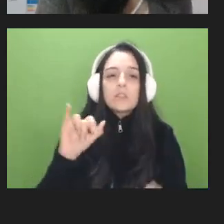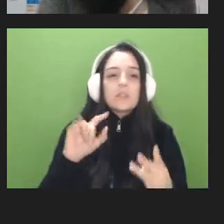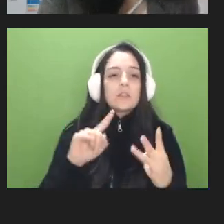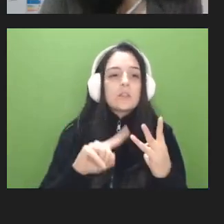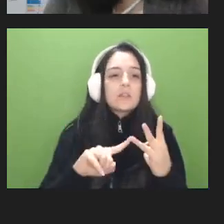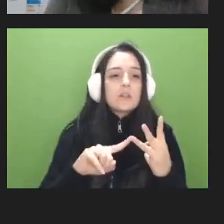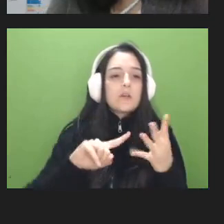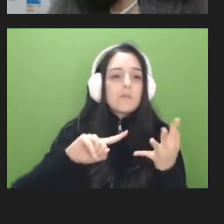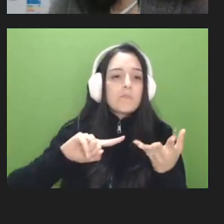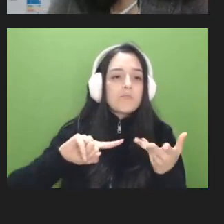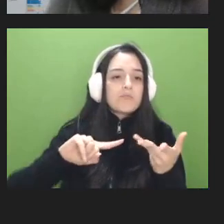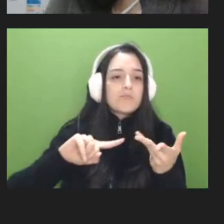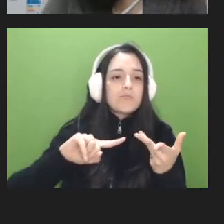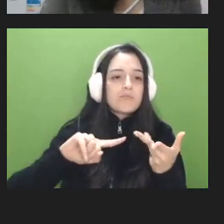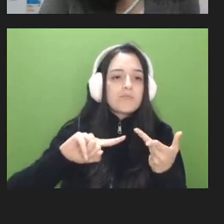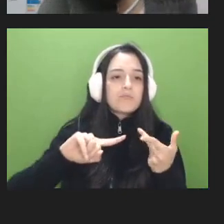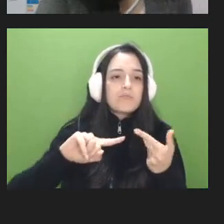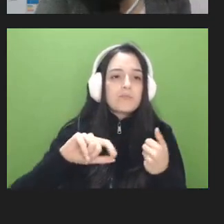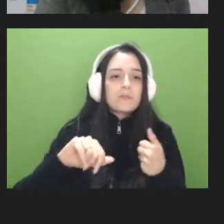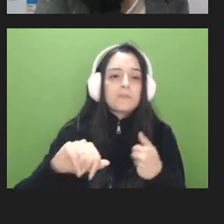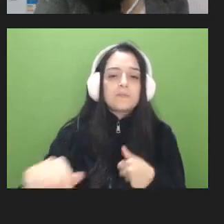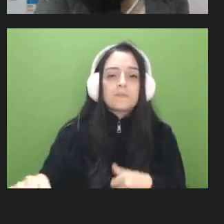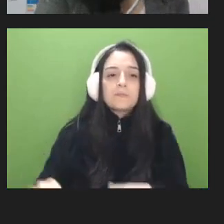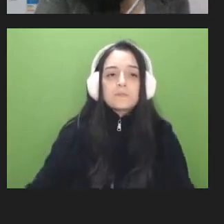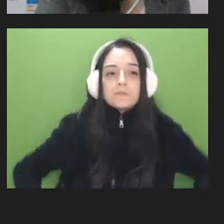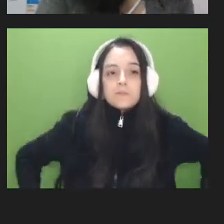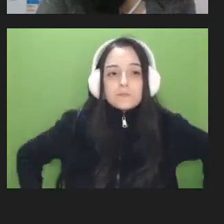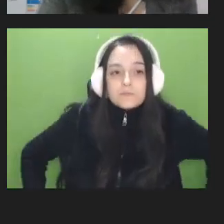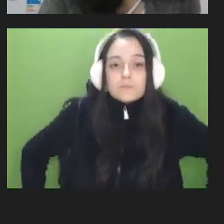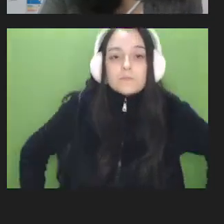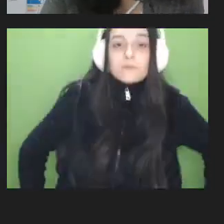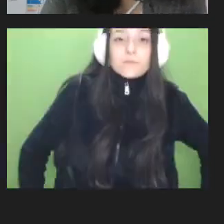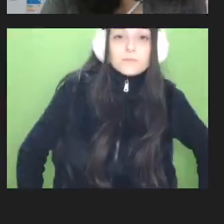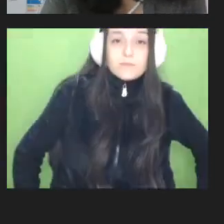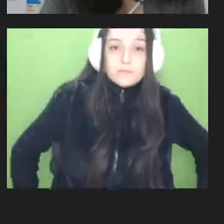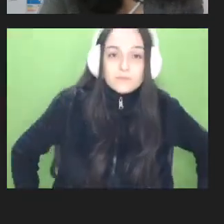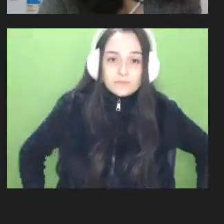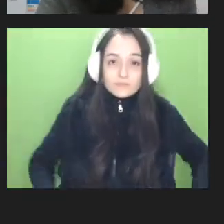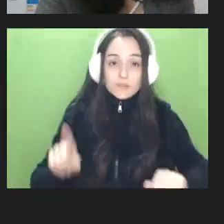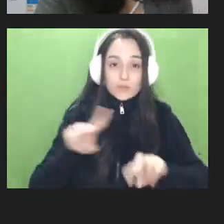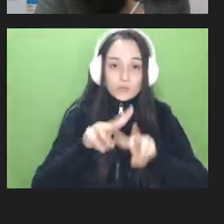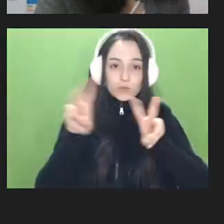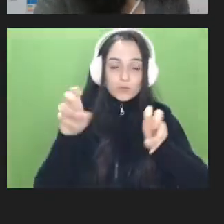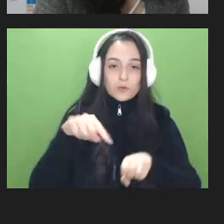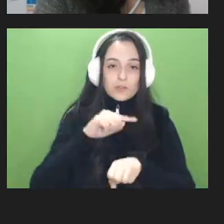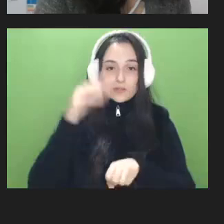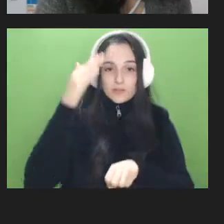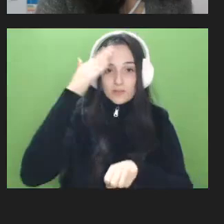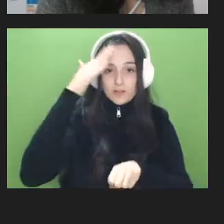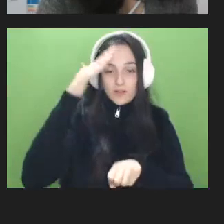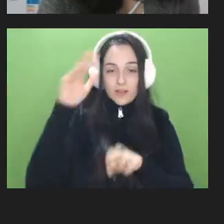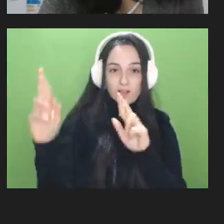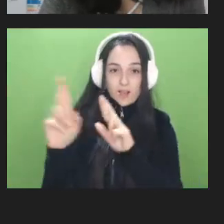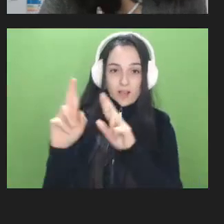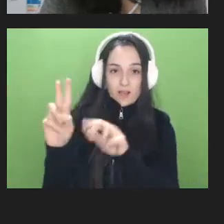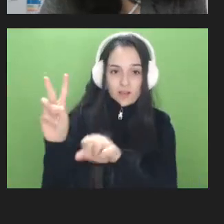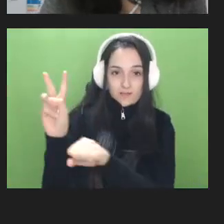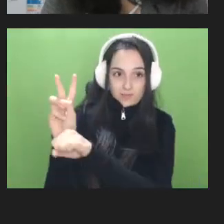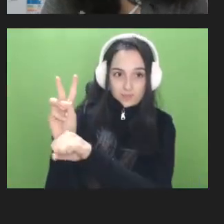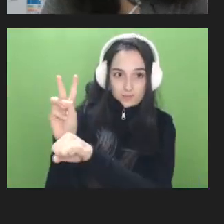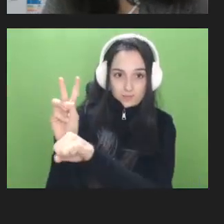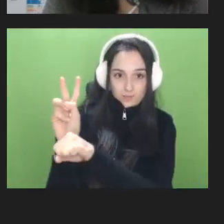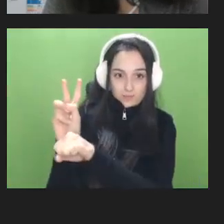Porque quando a gente entende essas condições de cuidado, quando a gente entende essa questão